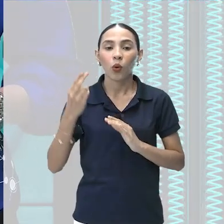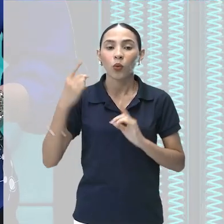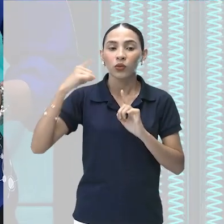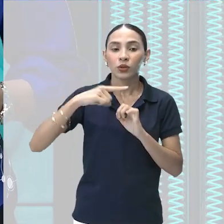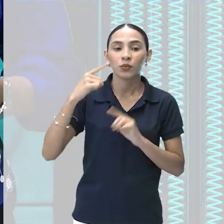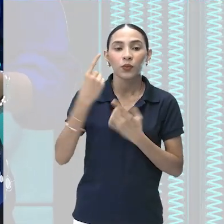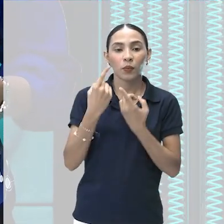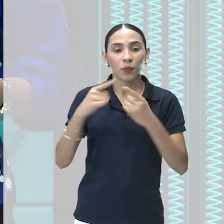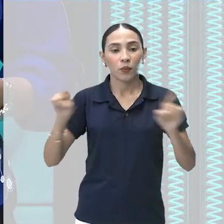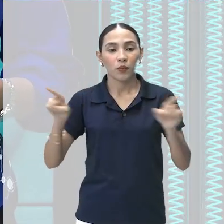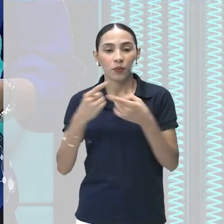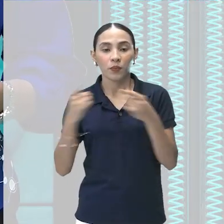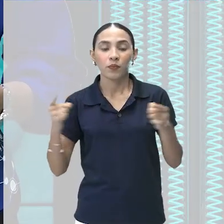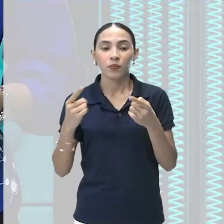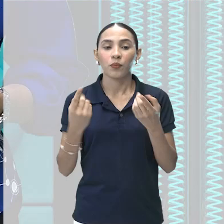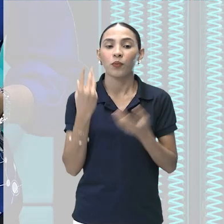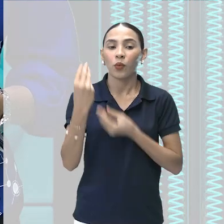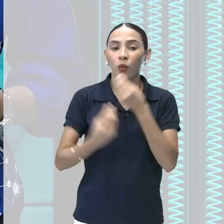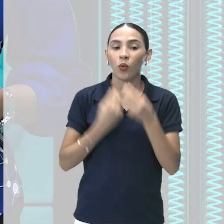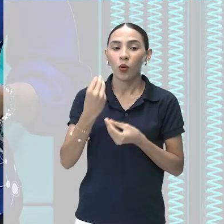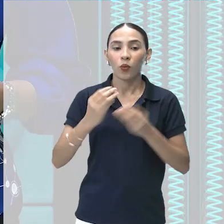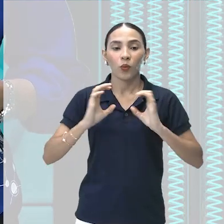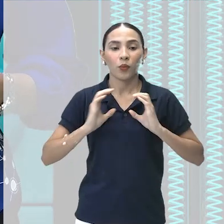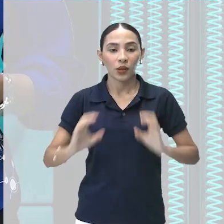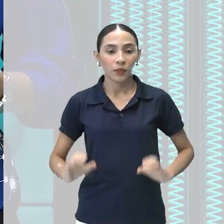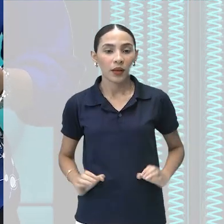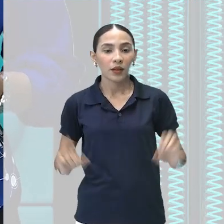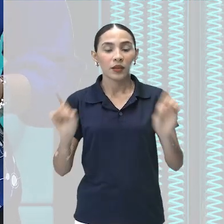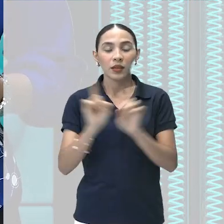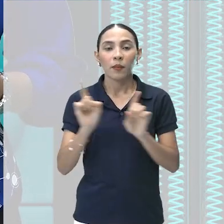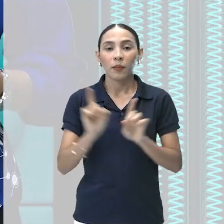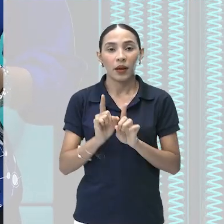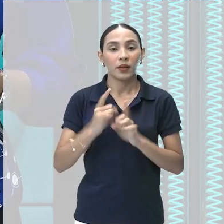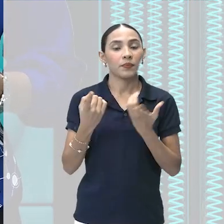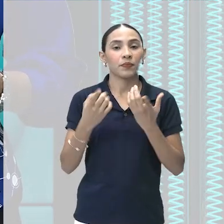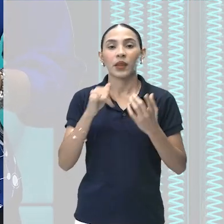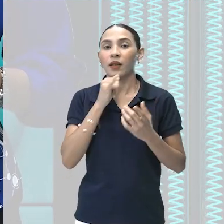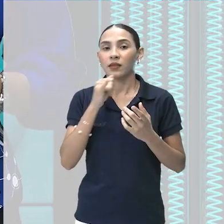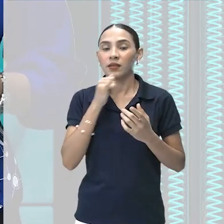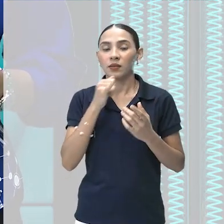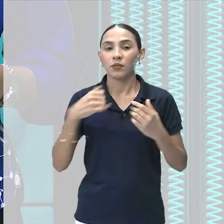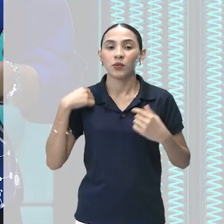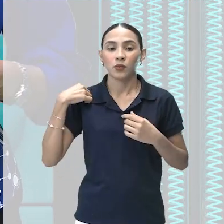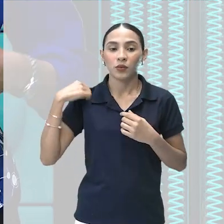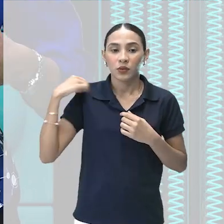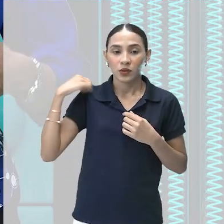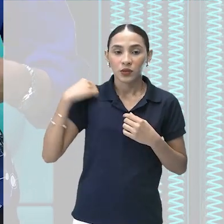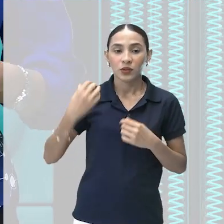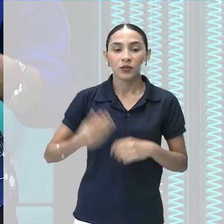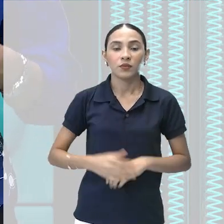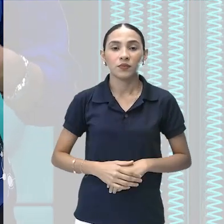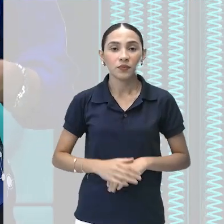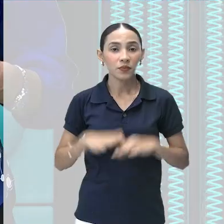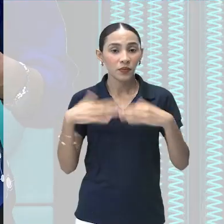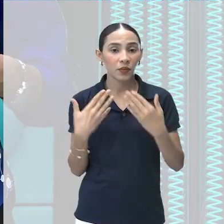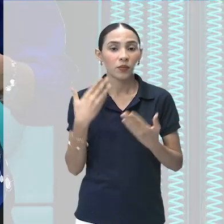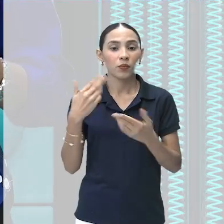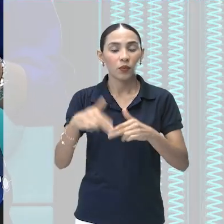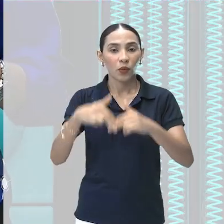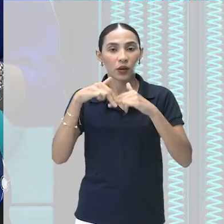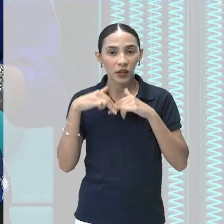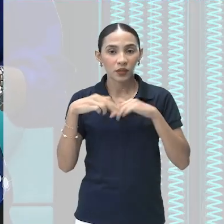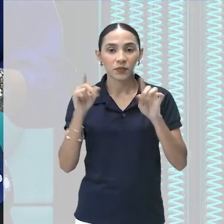musical em um modo de comportamento e um modo de viver. Então, é por isso que esse